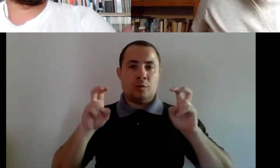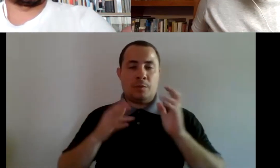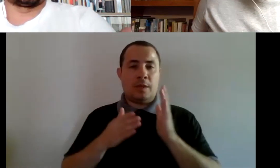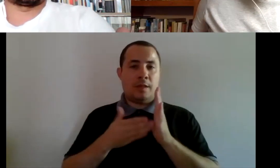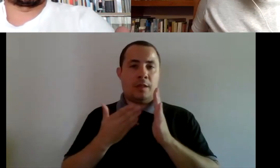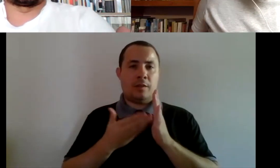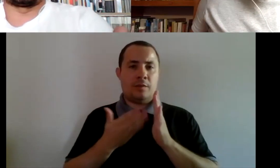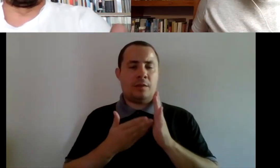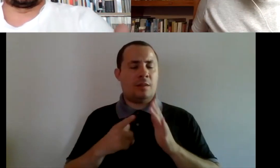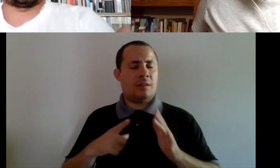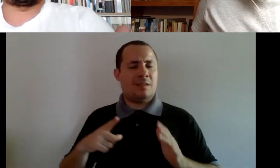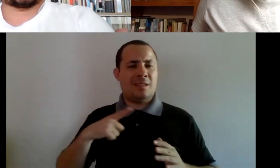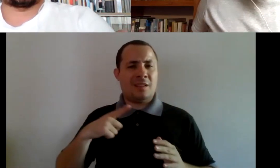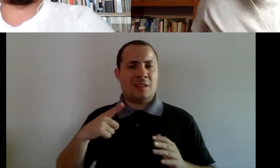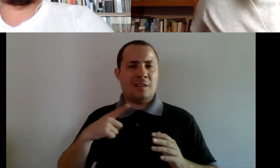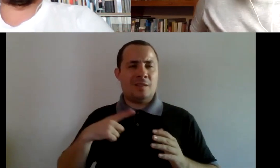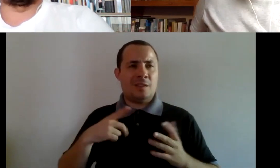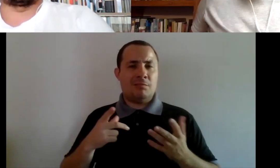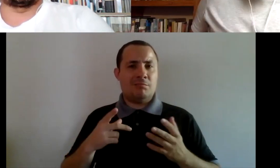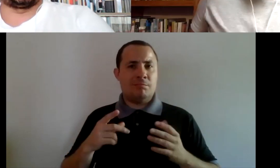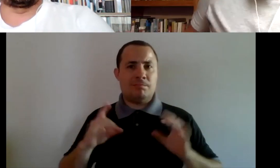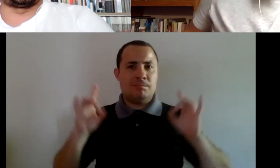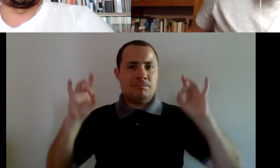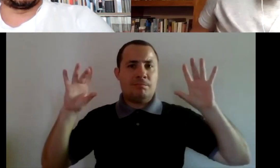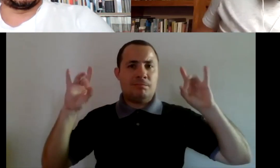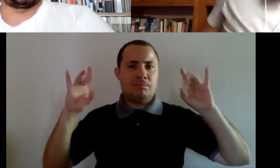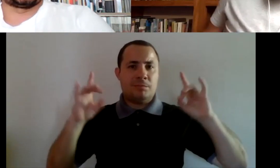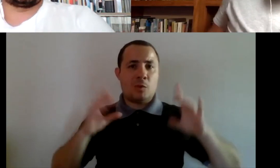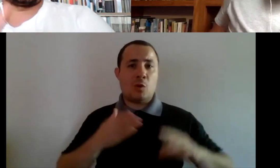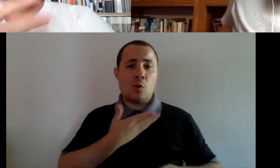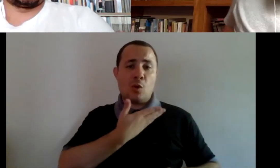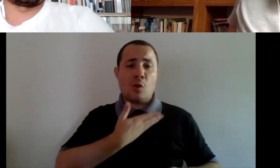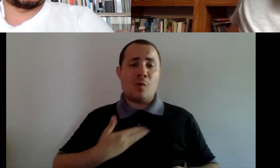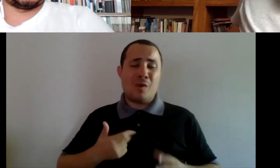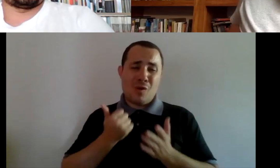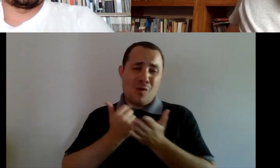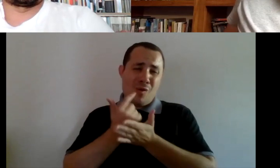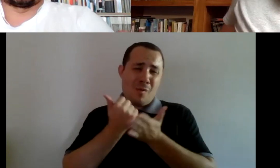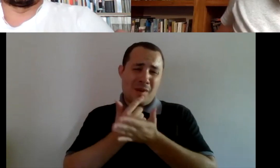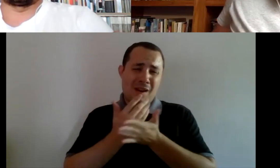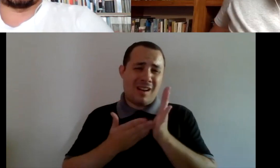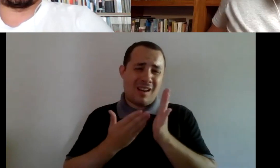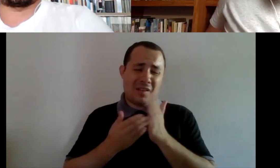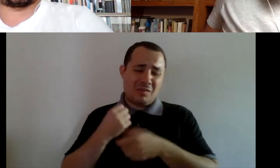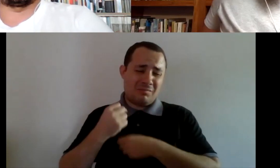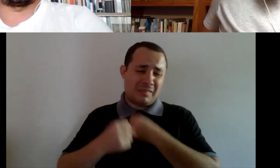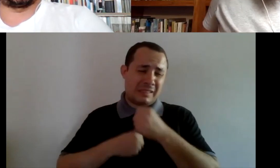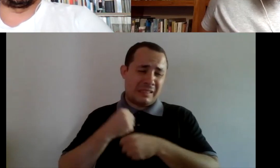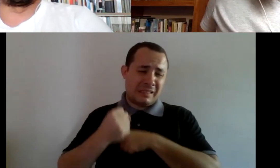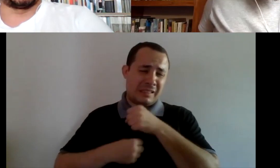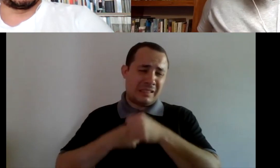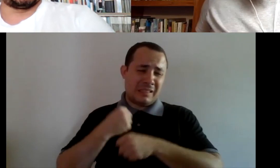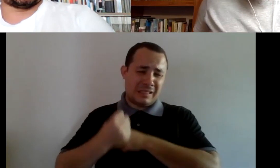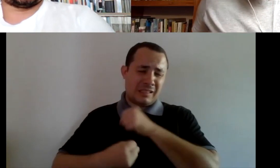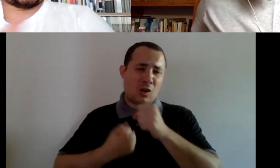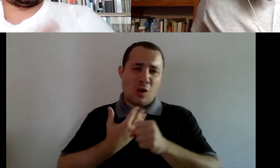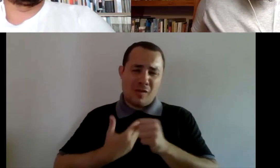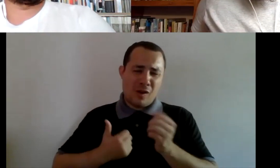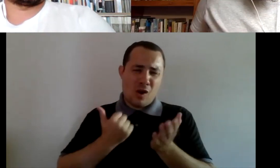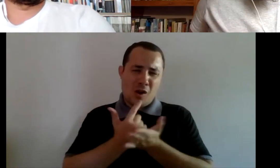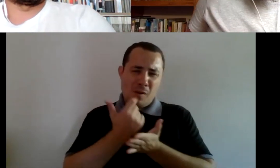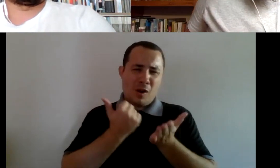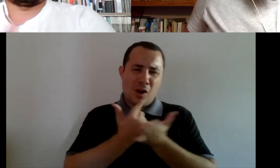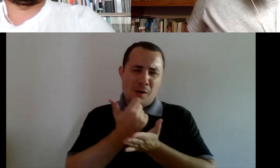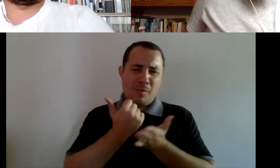muito importante, ou seja, o governo era o maior comprador de livro durante anos, né? Foi sendo o maior comprador de livro.